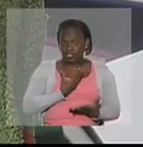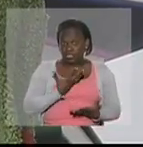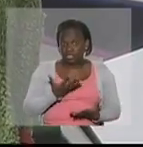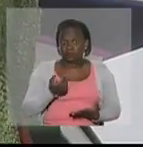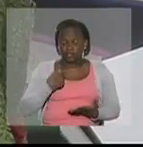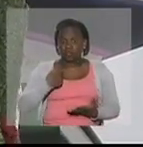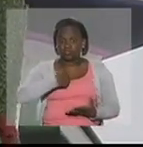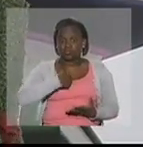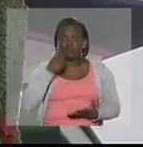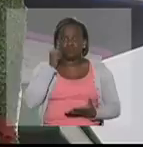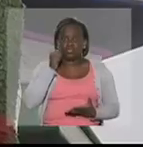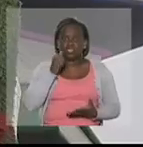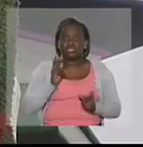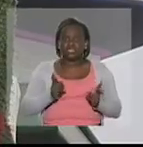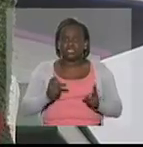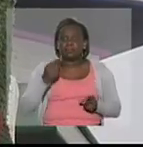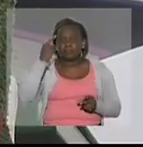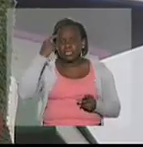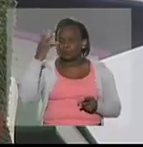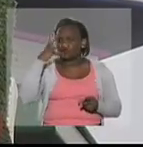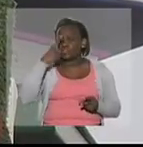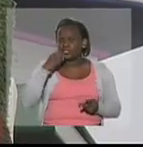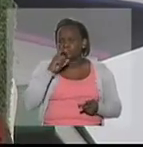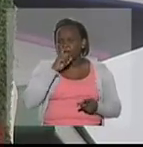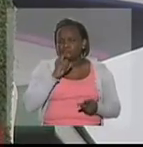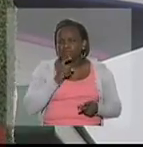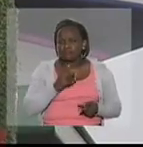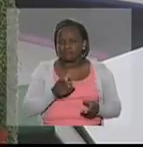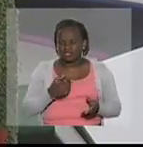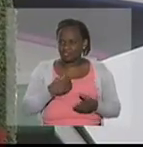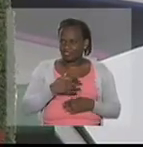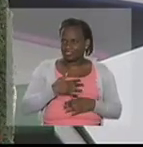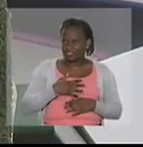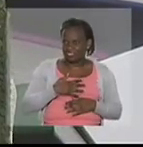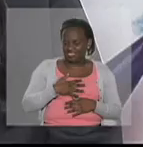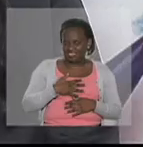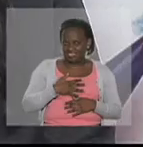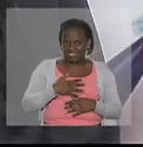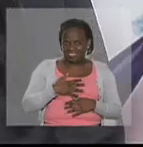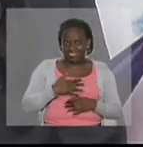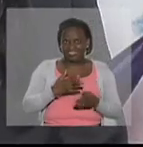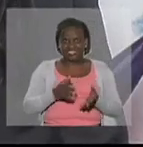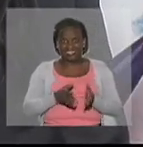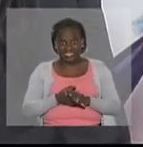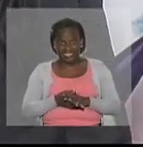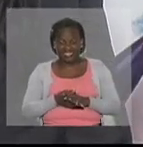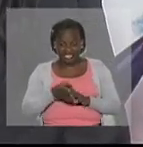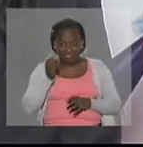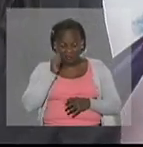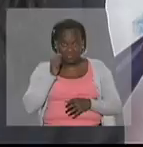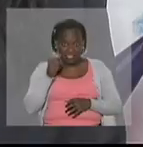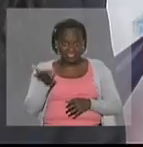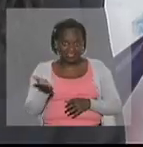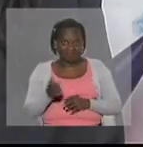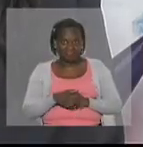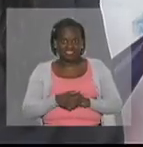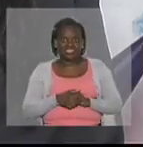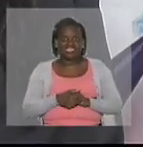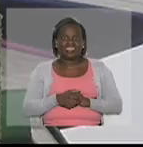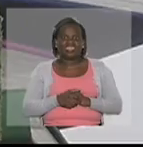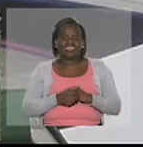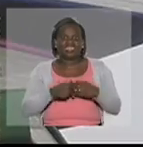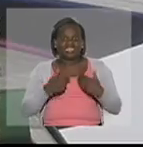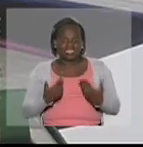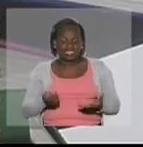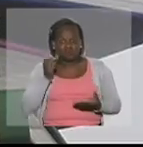poema né que eu sou uma mulher que sempre achei bonito menstruar e eu assim mulher essa essa